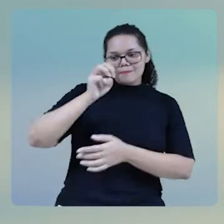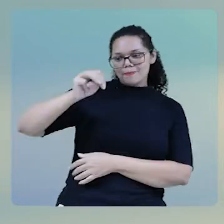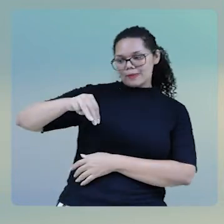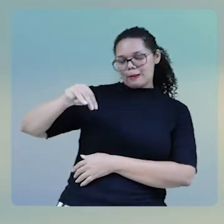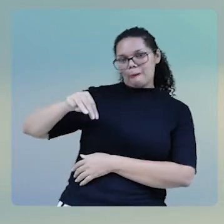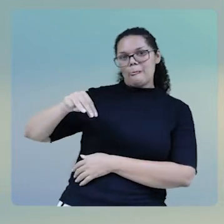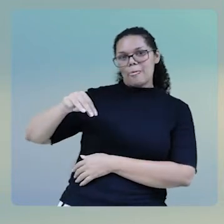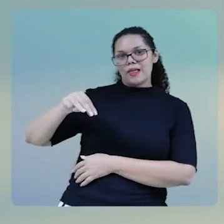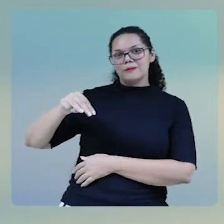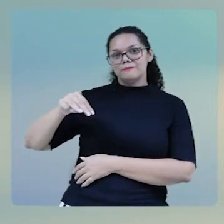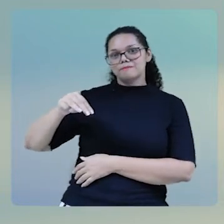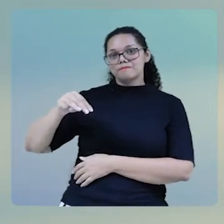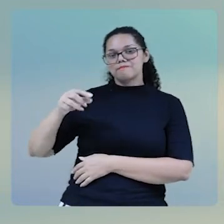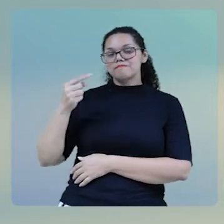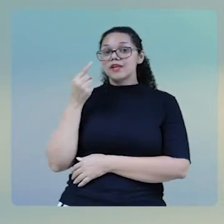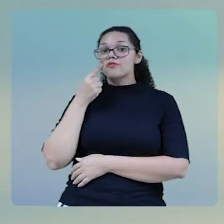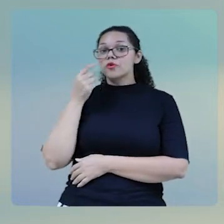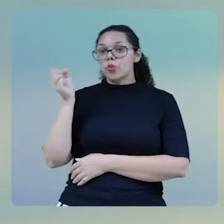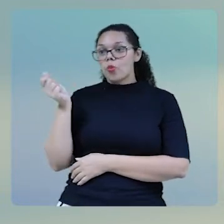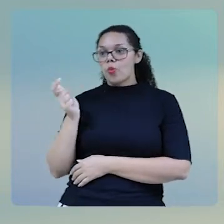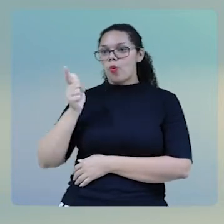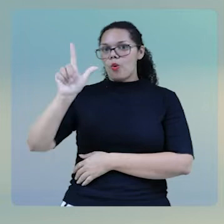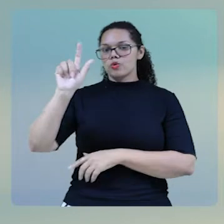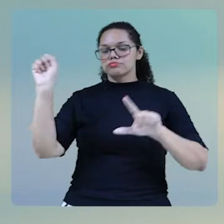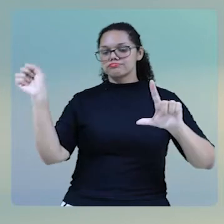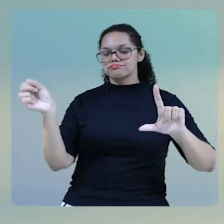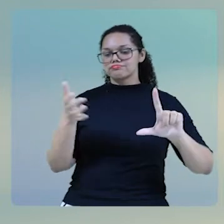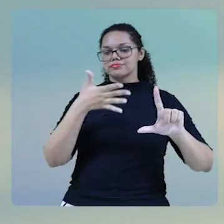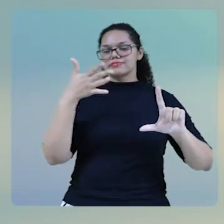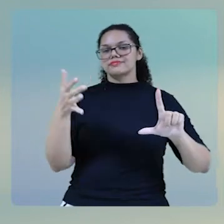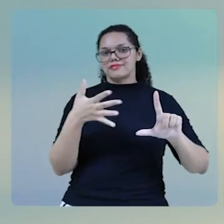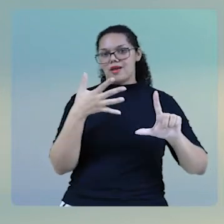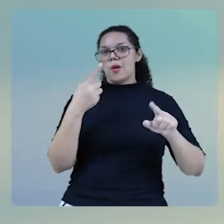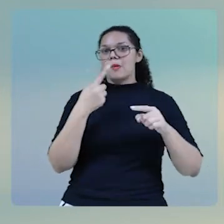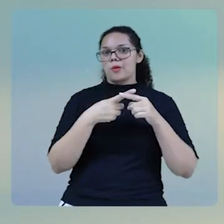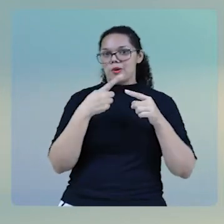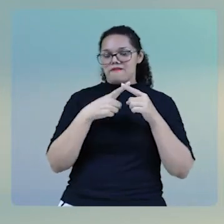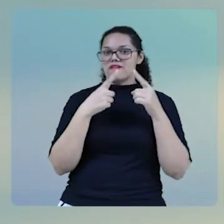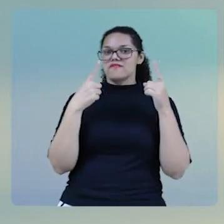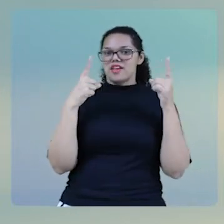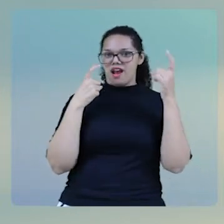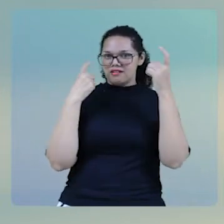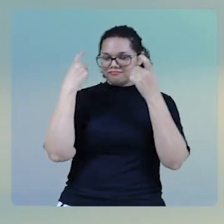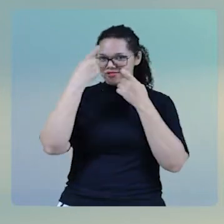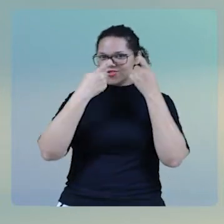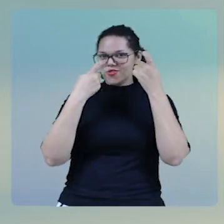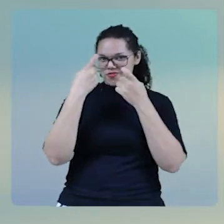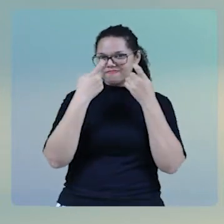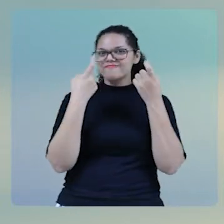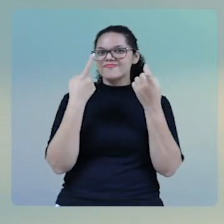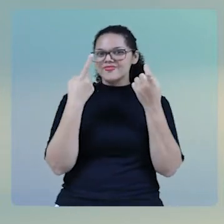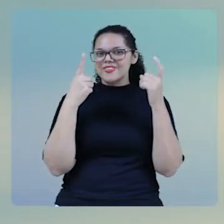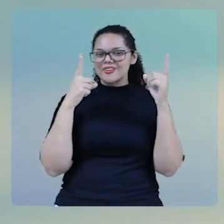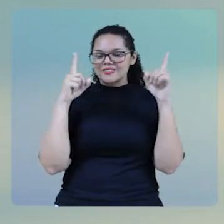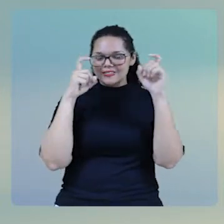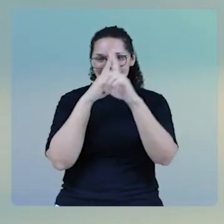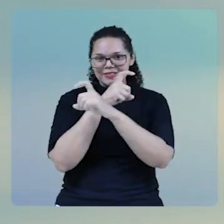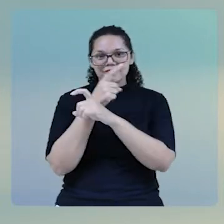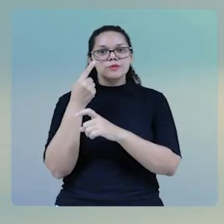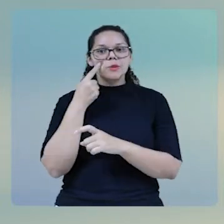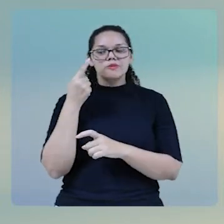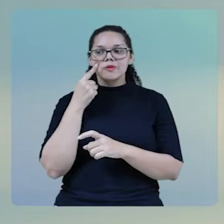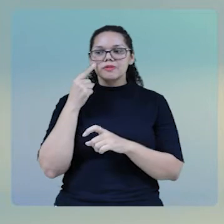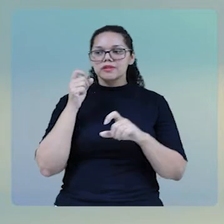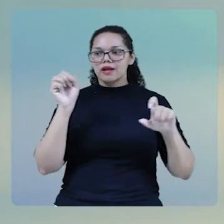vou colocar num outro slide, tá? Porque vai ficar complicado a gente resolver ela aqui. Então, vamos colocar aqui no slide